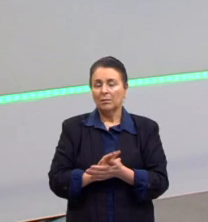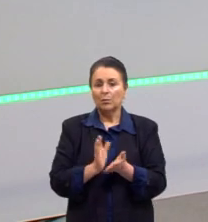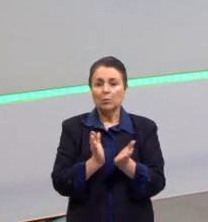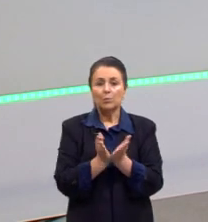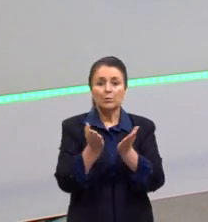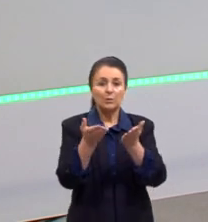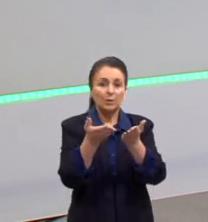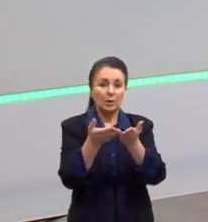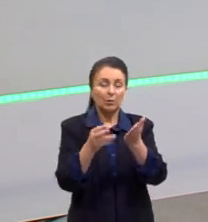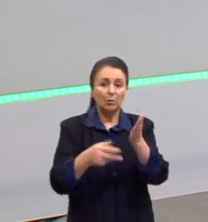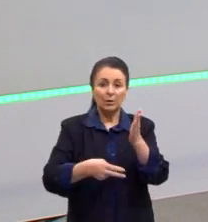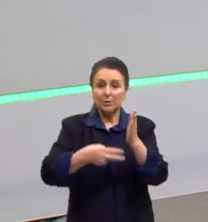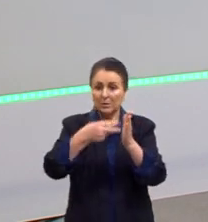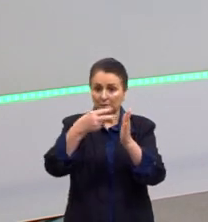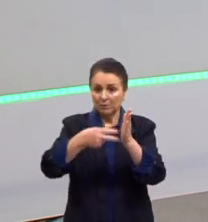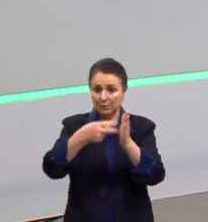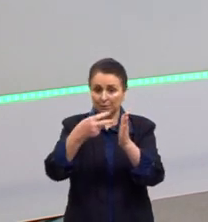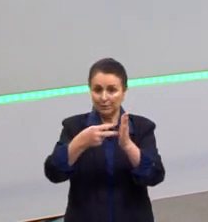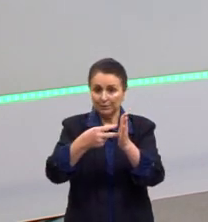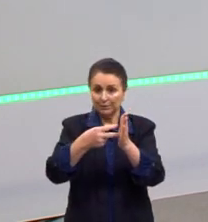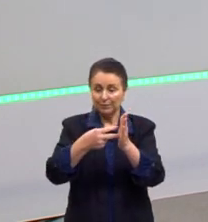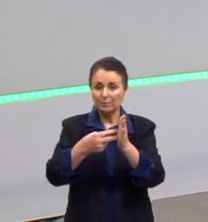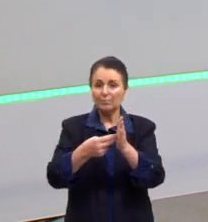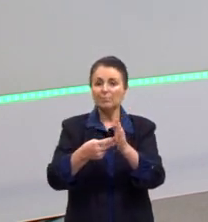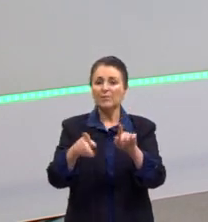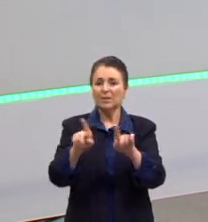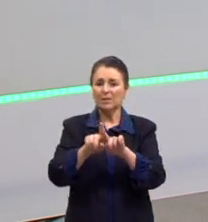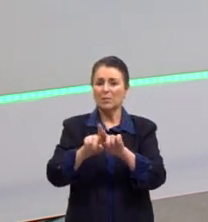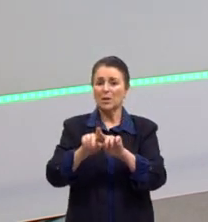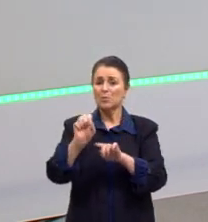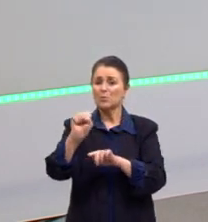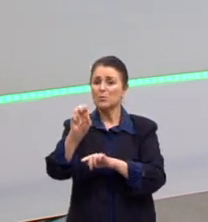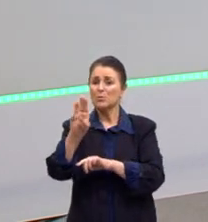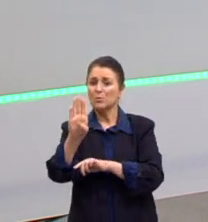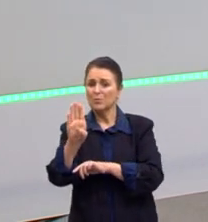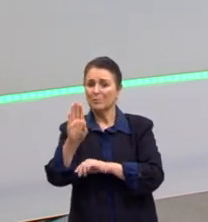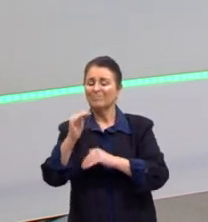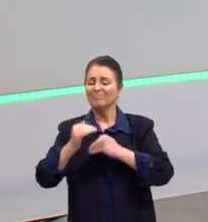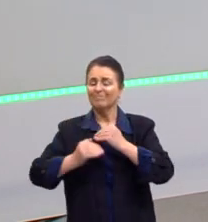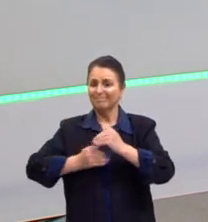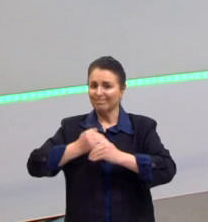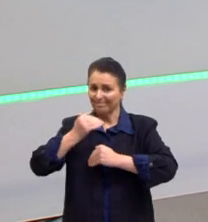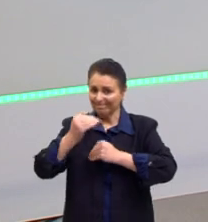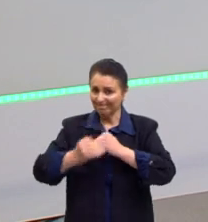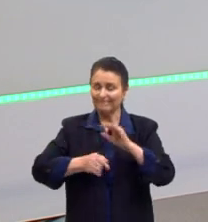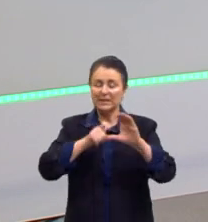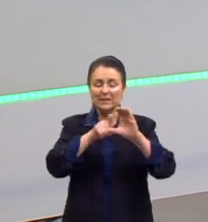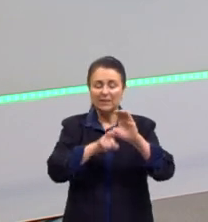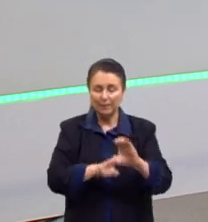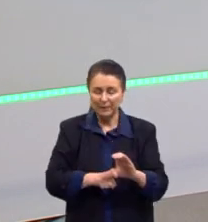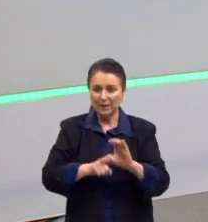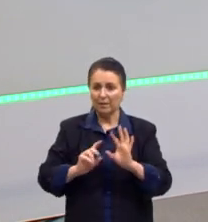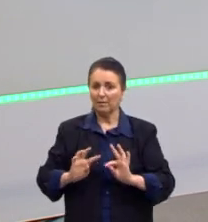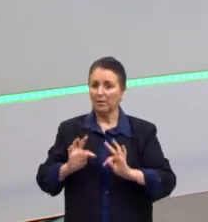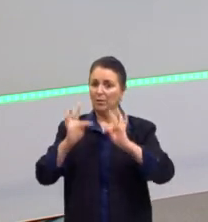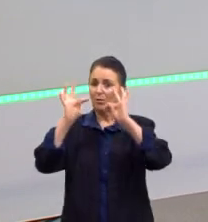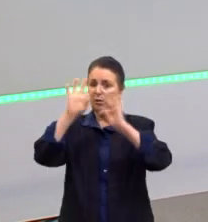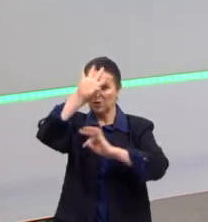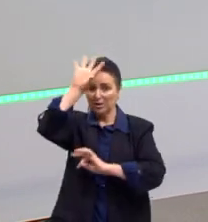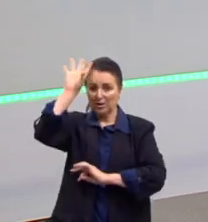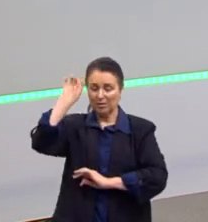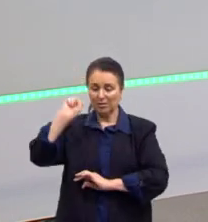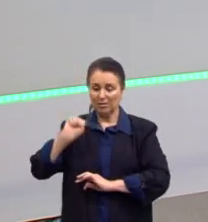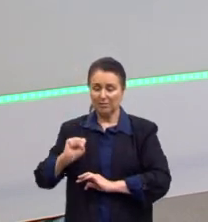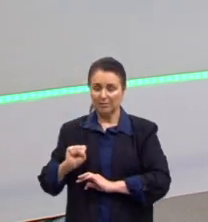setor secundário é muito subdesenvolvido vamos dizer assim e com essa dependência tecnológica Vamos passar mais um aqui